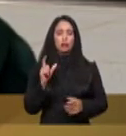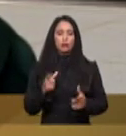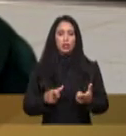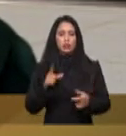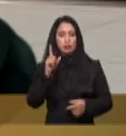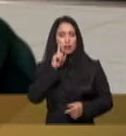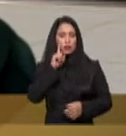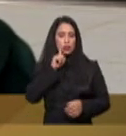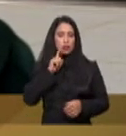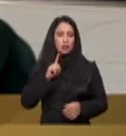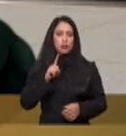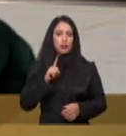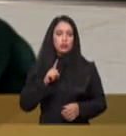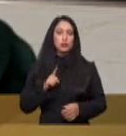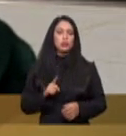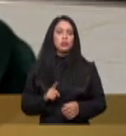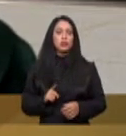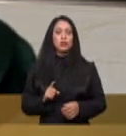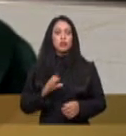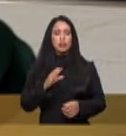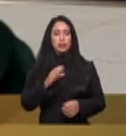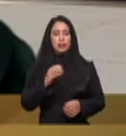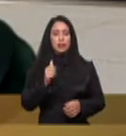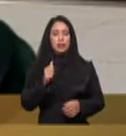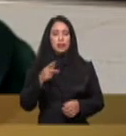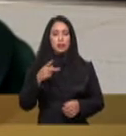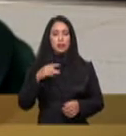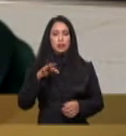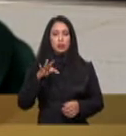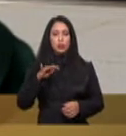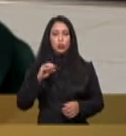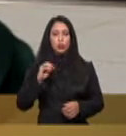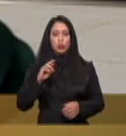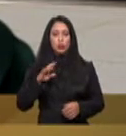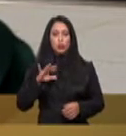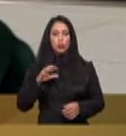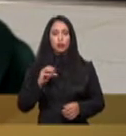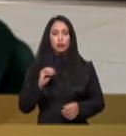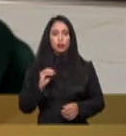Invasão essa que gerou 6 mortes.